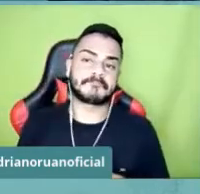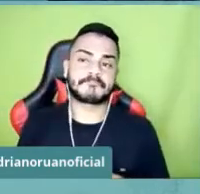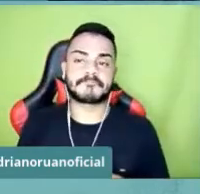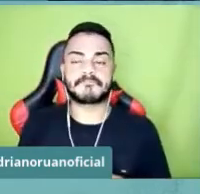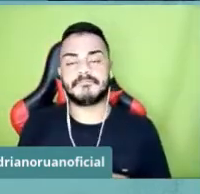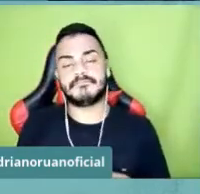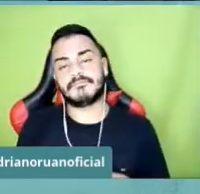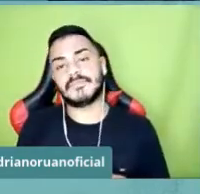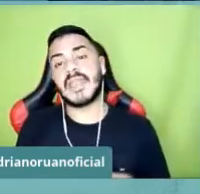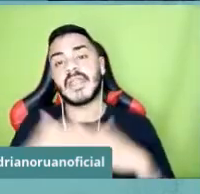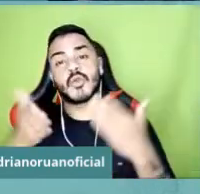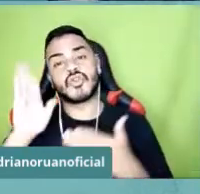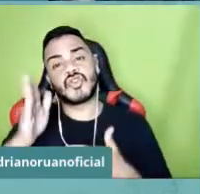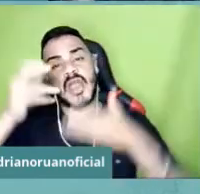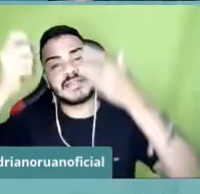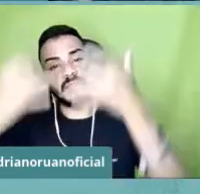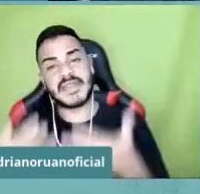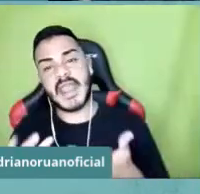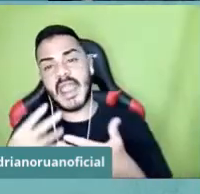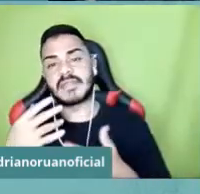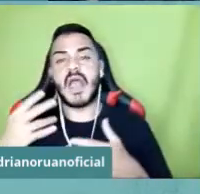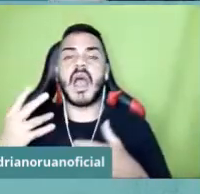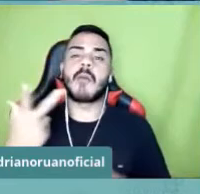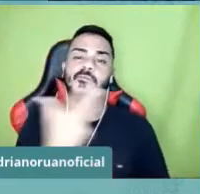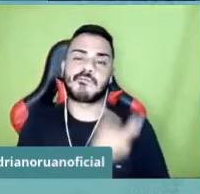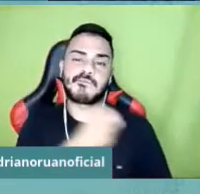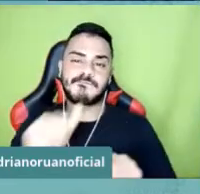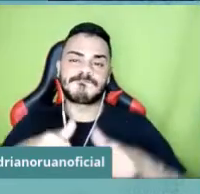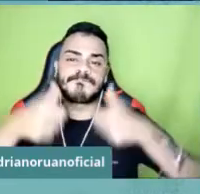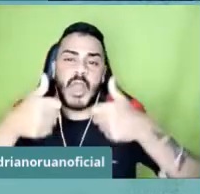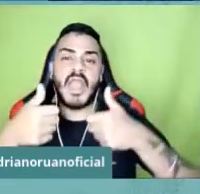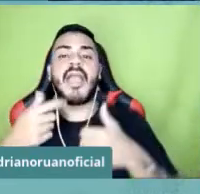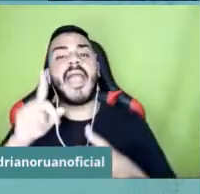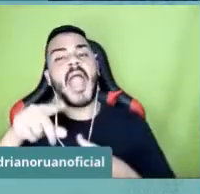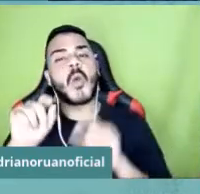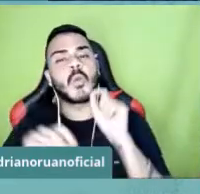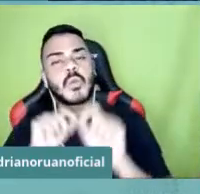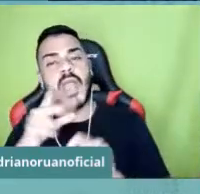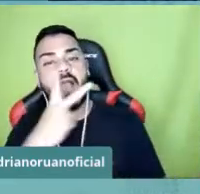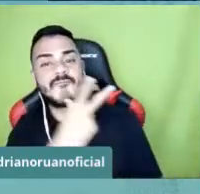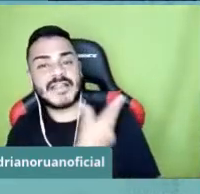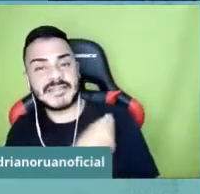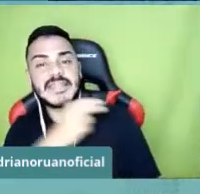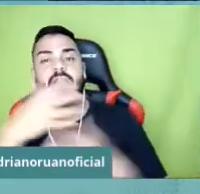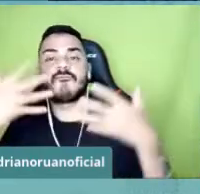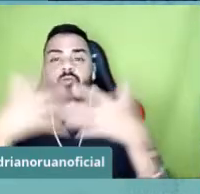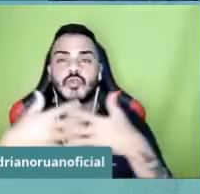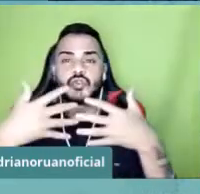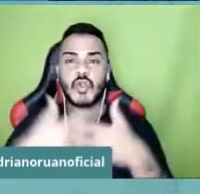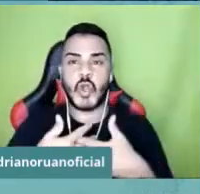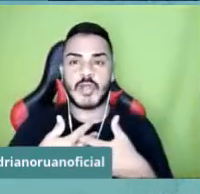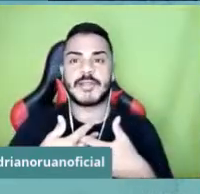Eu falei, então, da eficácia. Então, a eficácia é o seguinte: a vacina funciona.